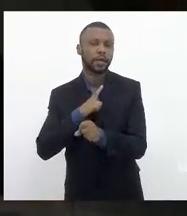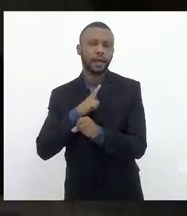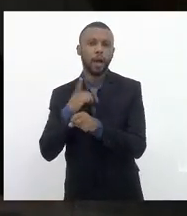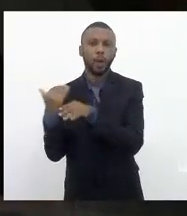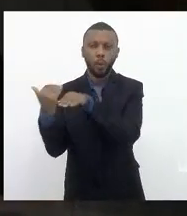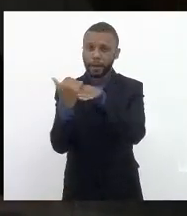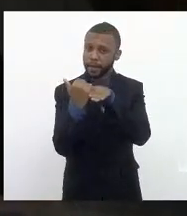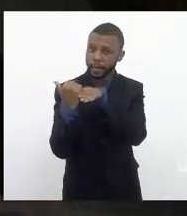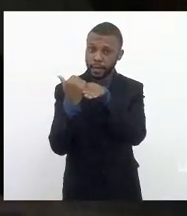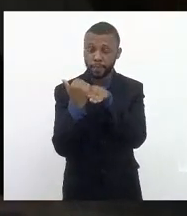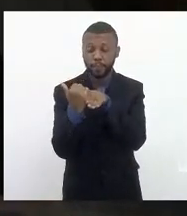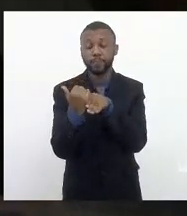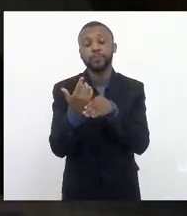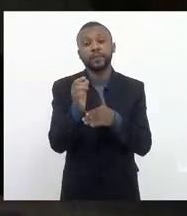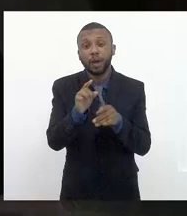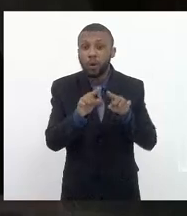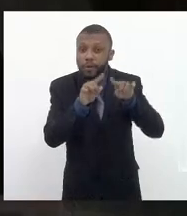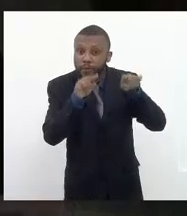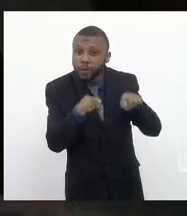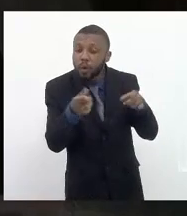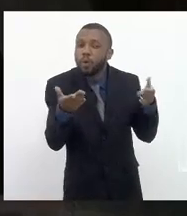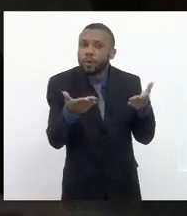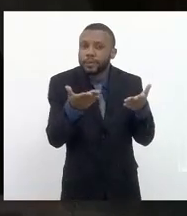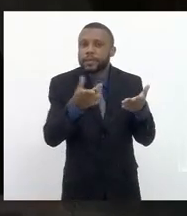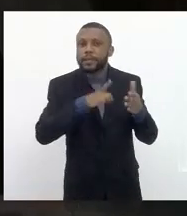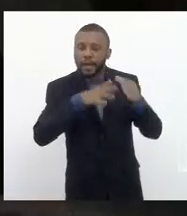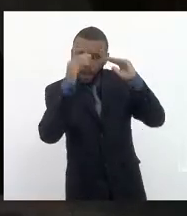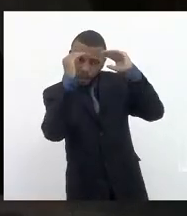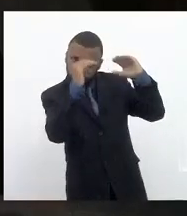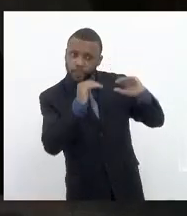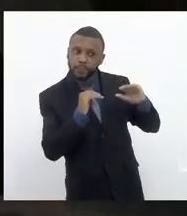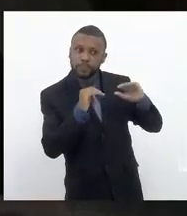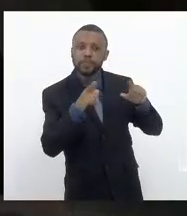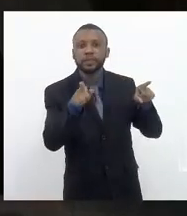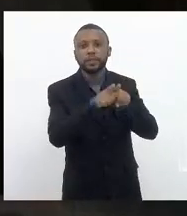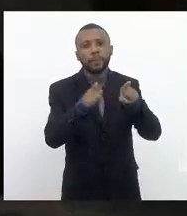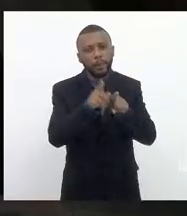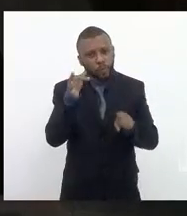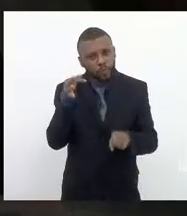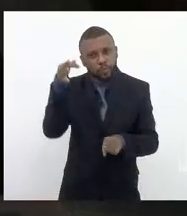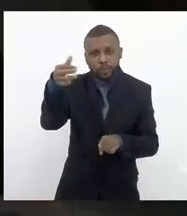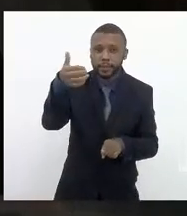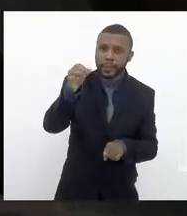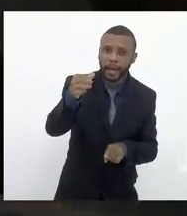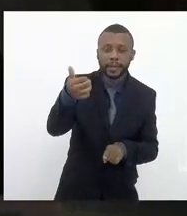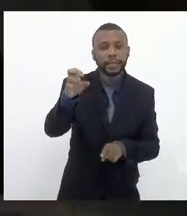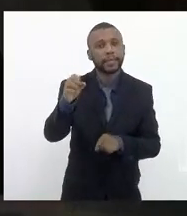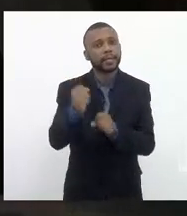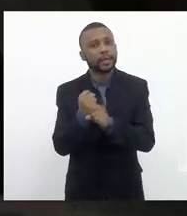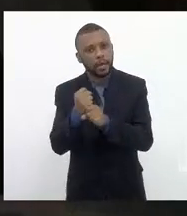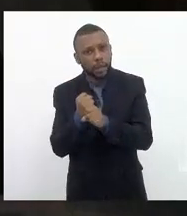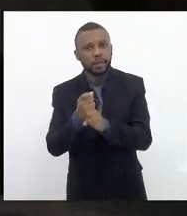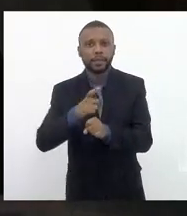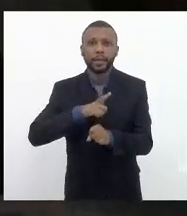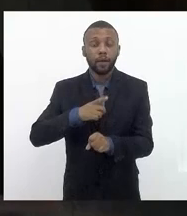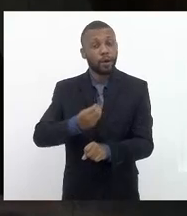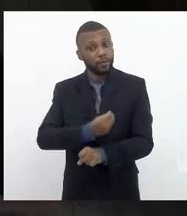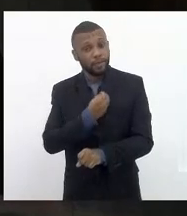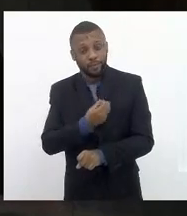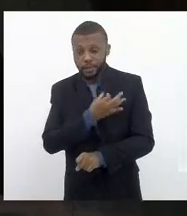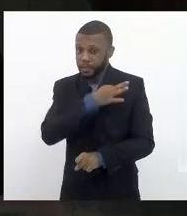servidor seja respeitado mas também o servidor daqui a 10 15 anos tem a condição de ter a sua vida digna pronta